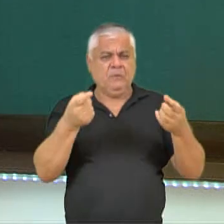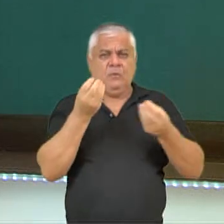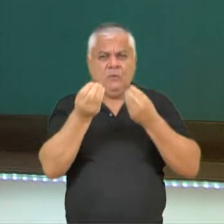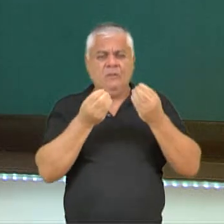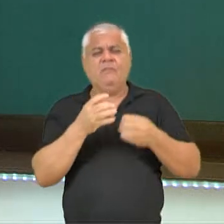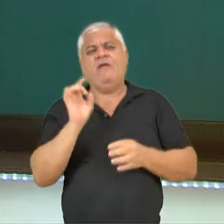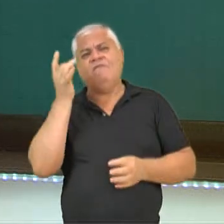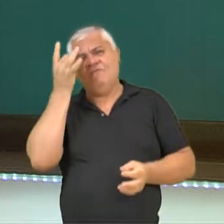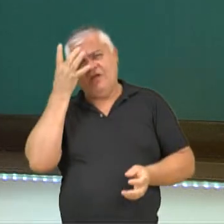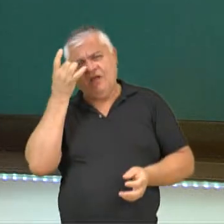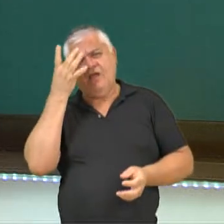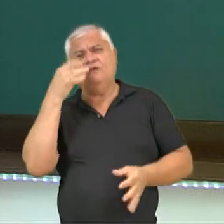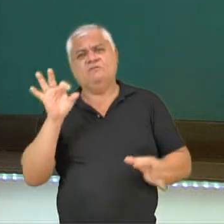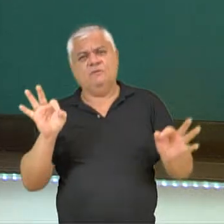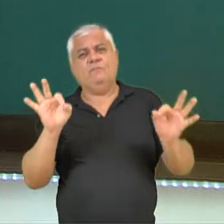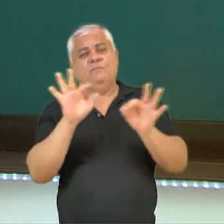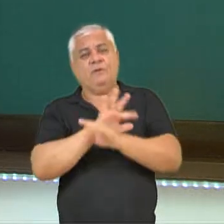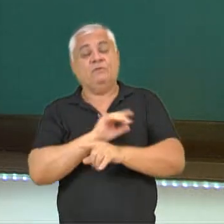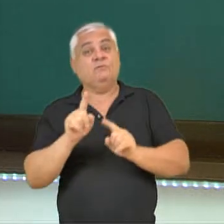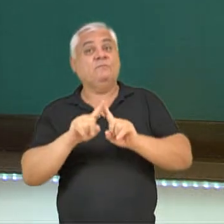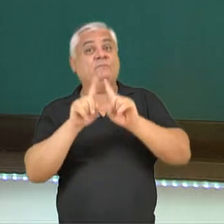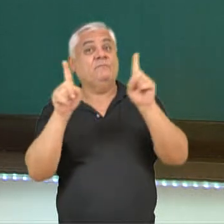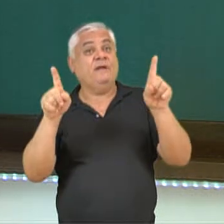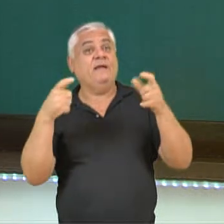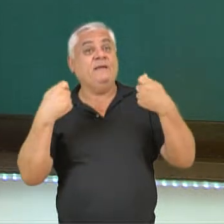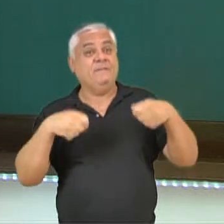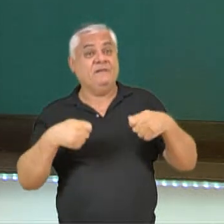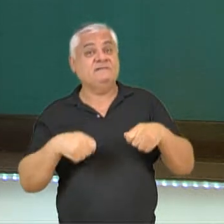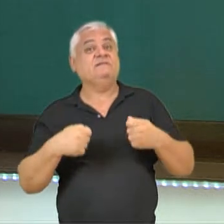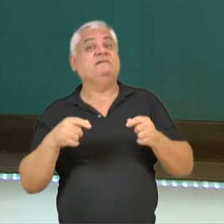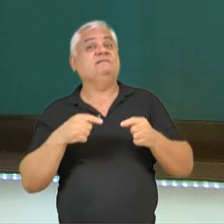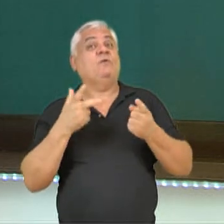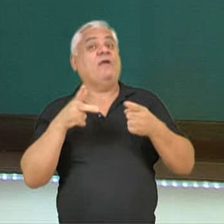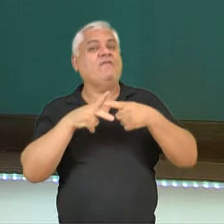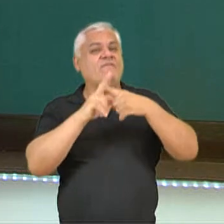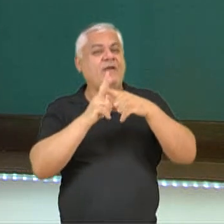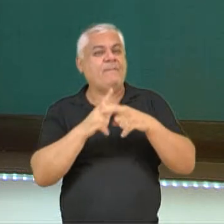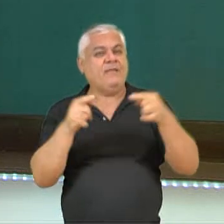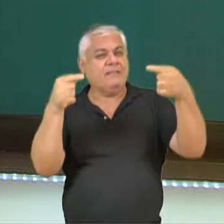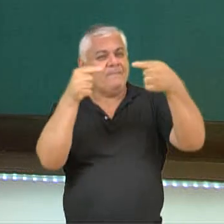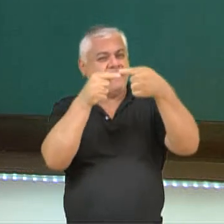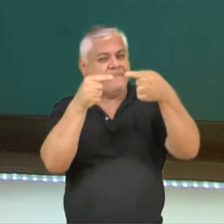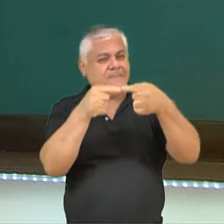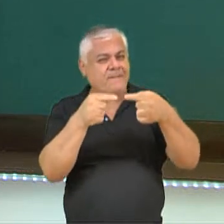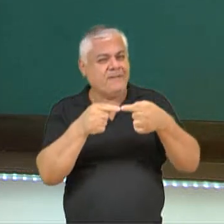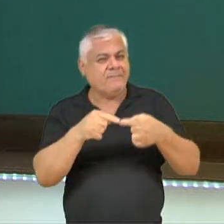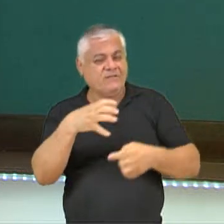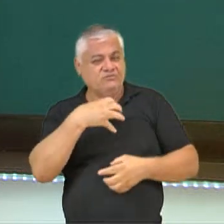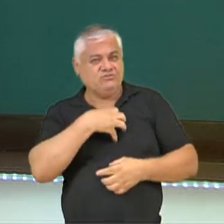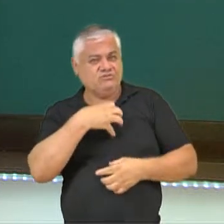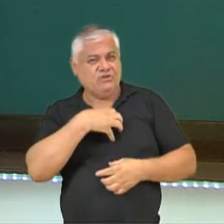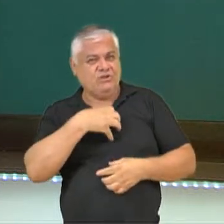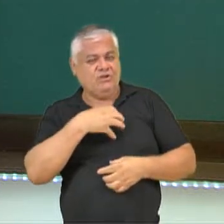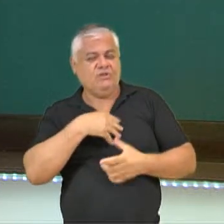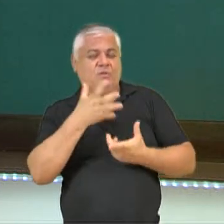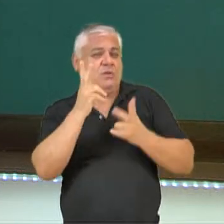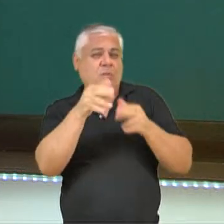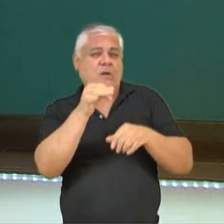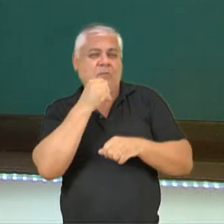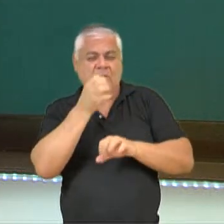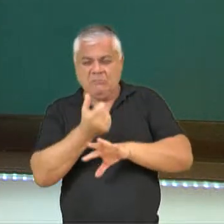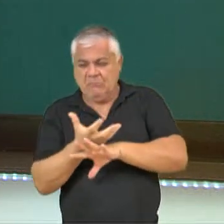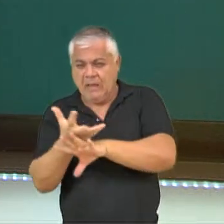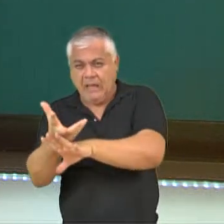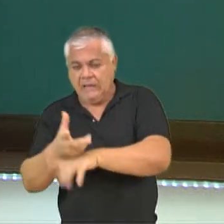facilmente resolvida, mas com as ferramentas adequadas, né? Se você vai carpir o lote, você precisa de